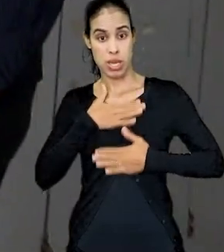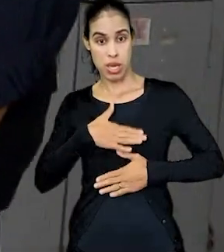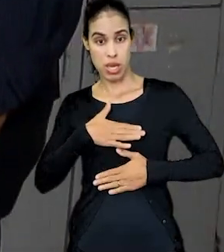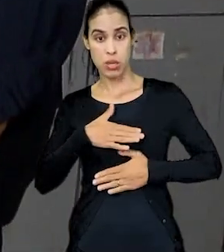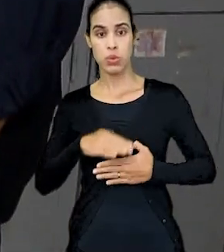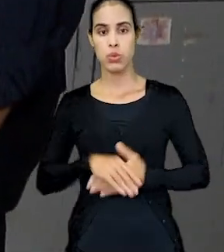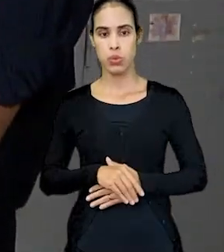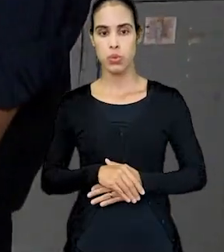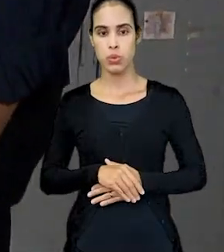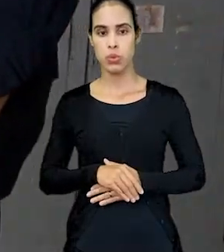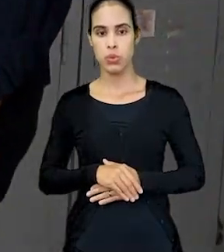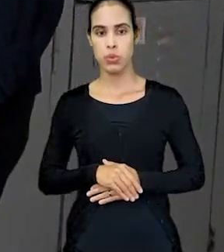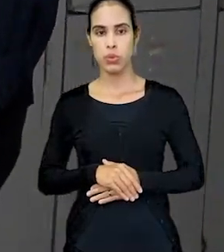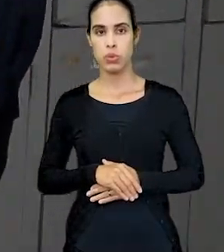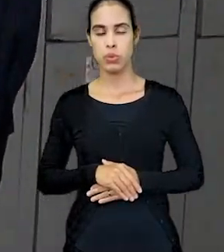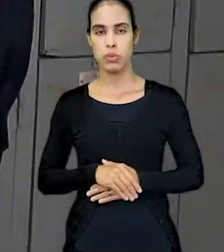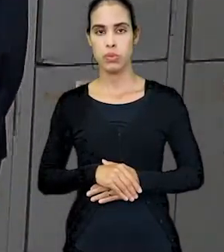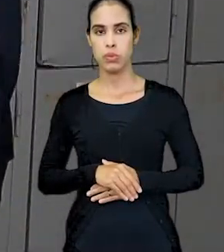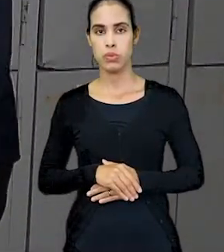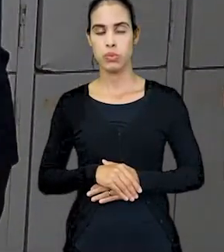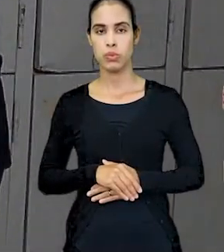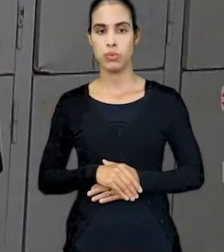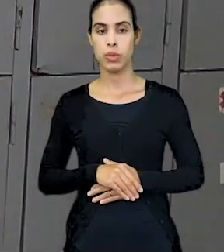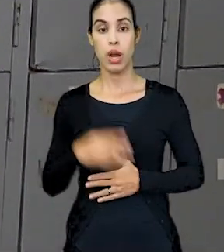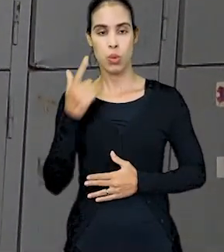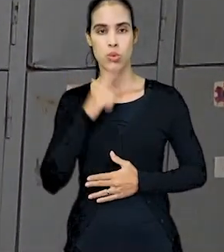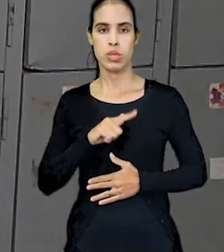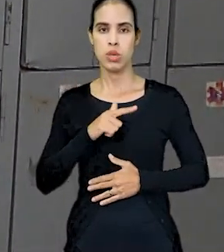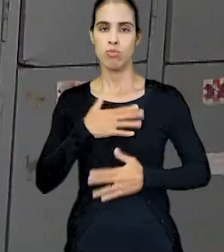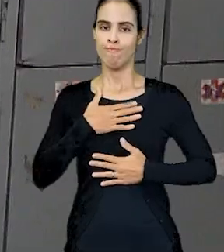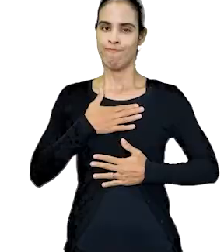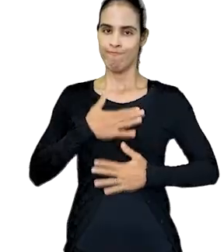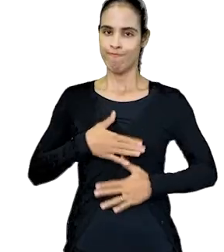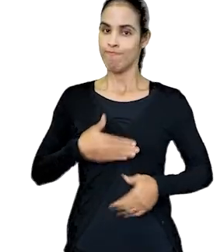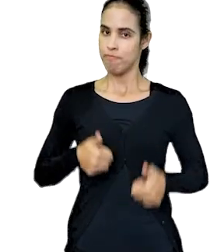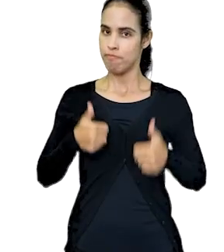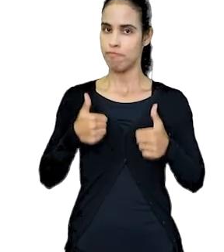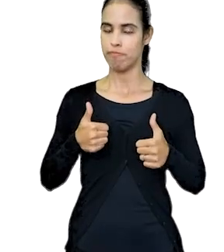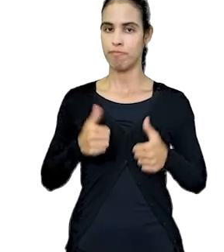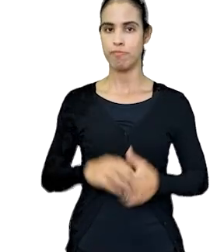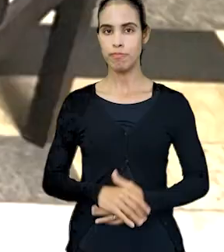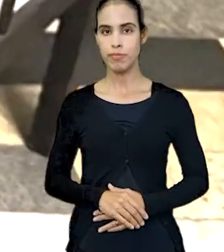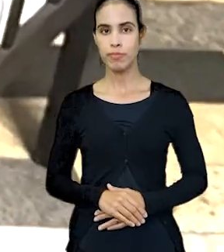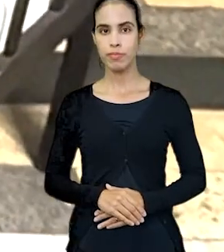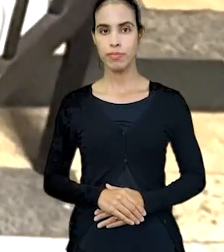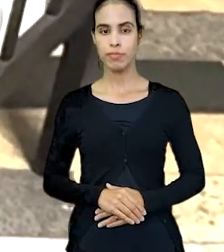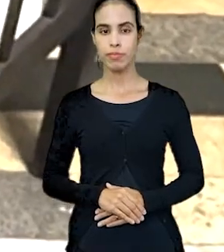repouso, tiro o coturno para poder ficar mais tranquilo para repousar.